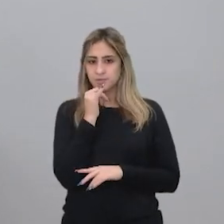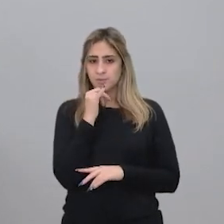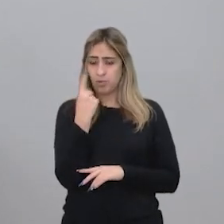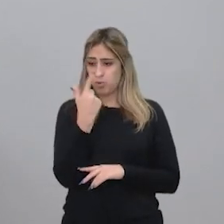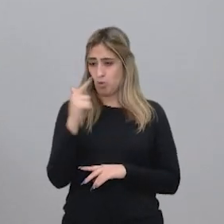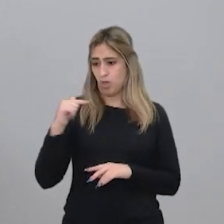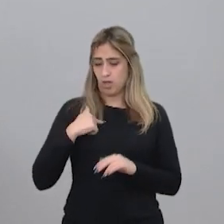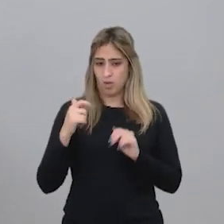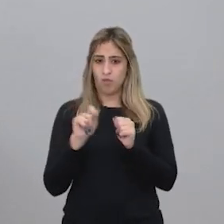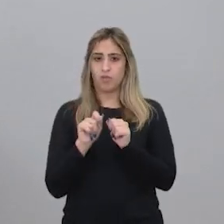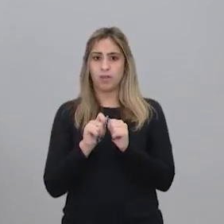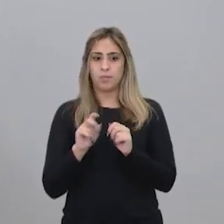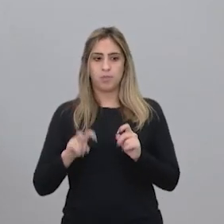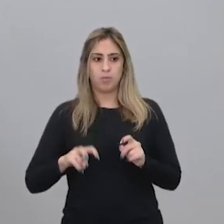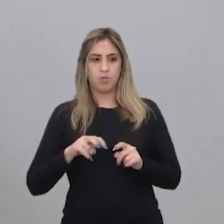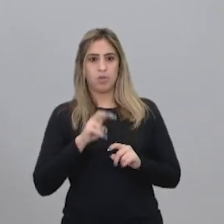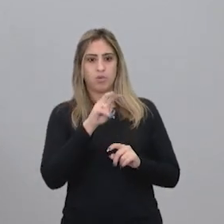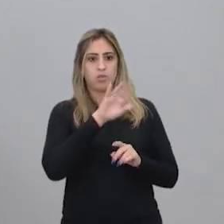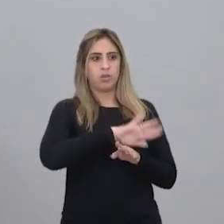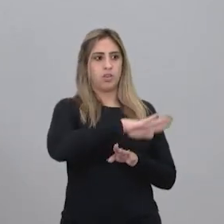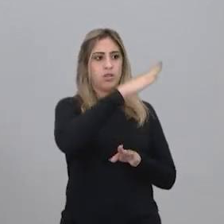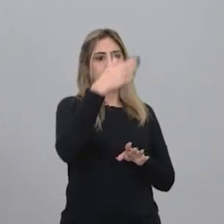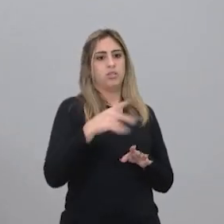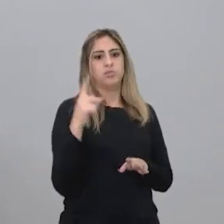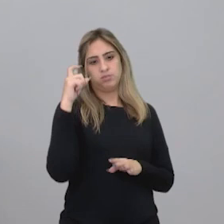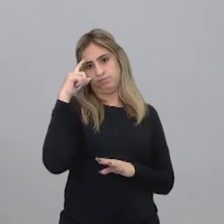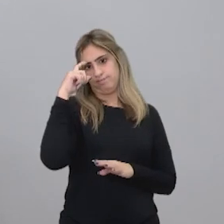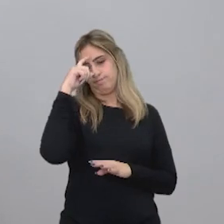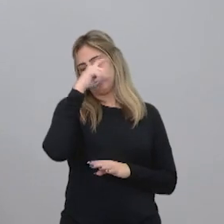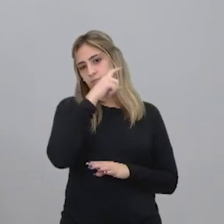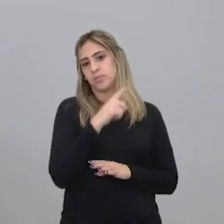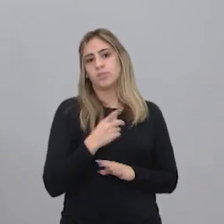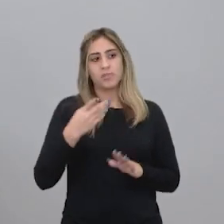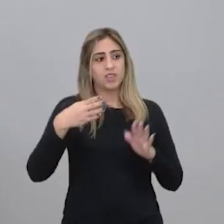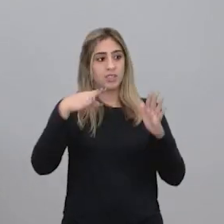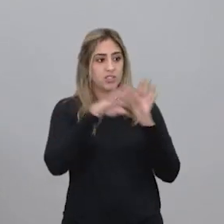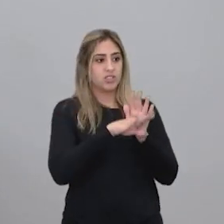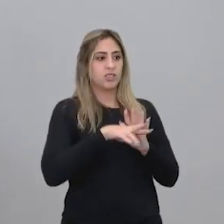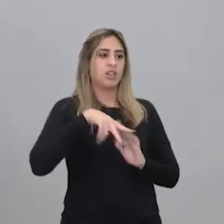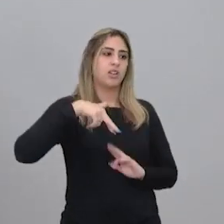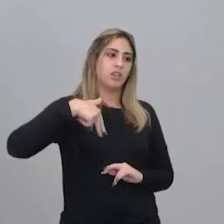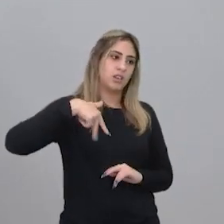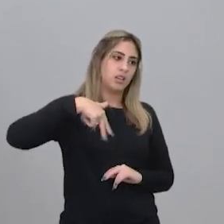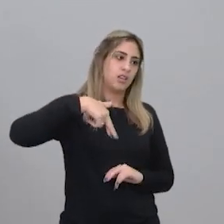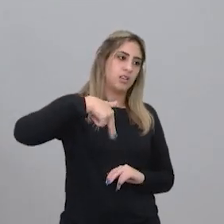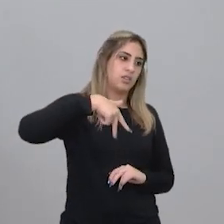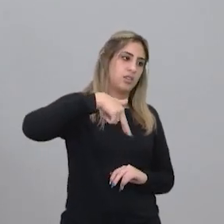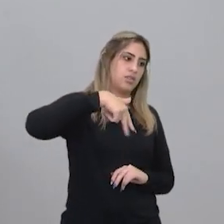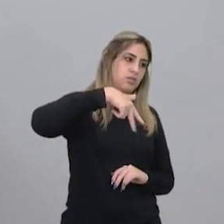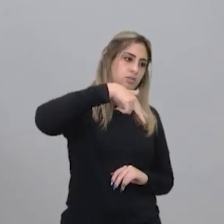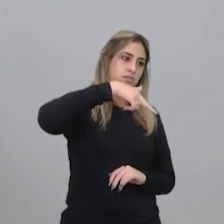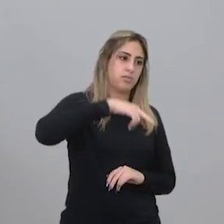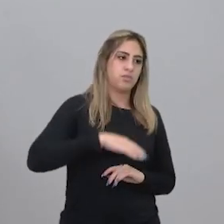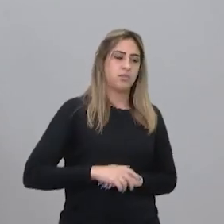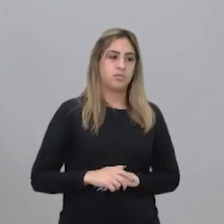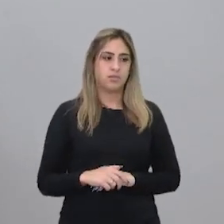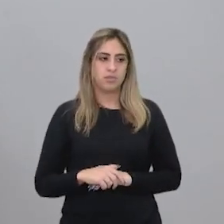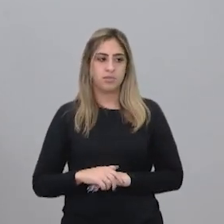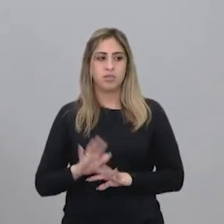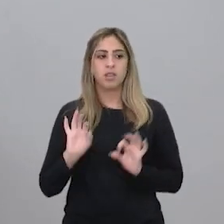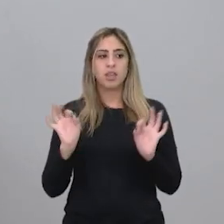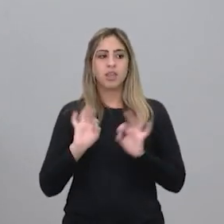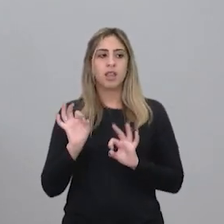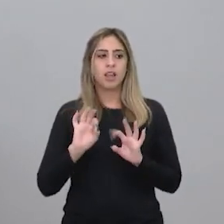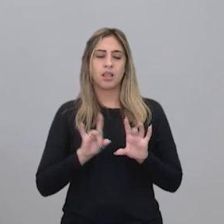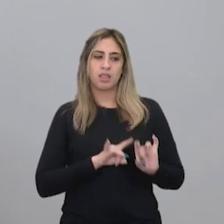fiz, que são montanhas mais... É um trekking. Até o cume você chega, só que você chega caminhando. Tem algum trepa-pedra, alguma coisa assim, só que não é